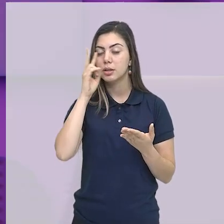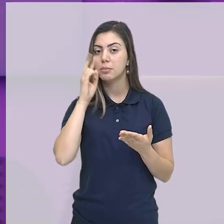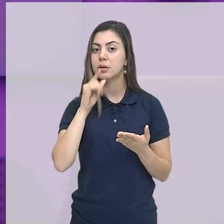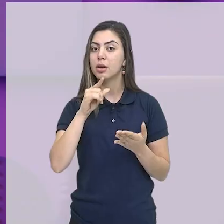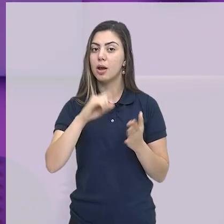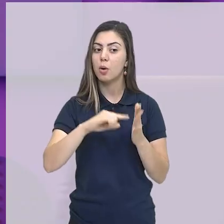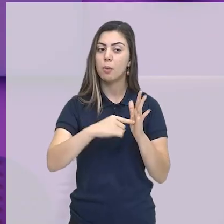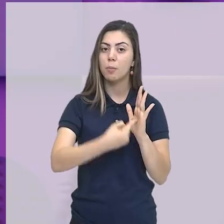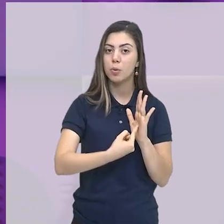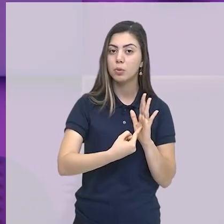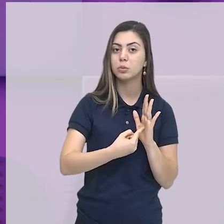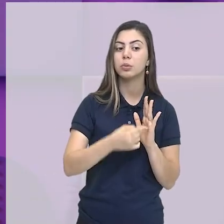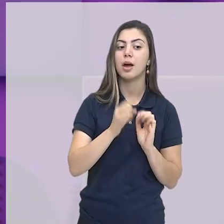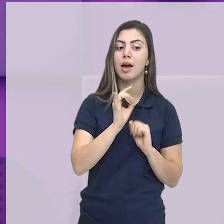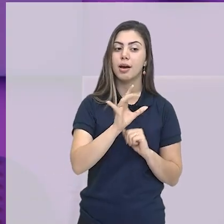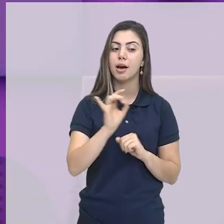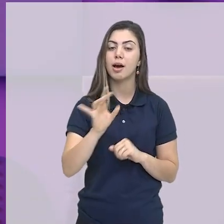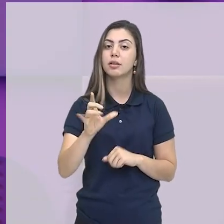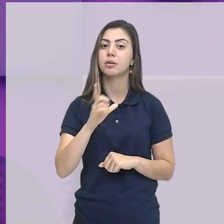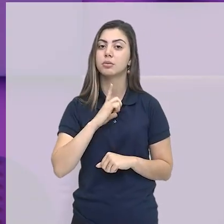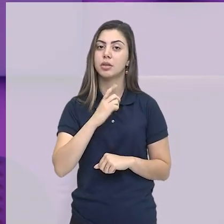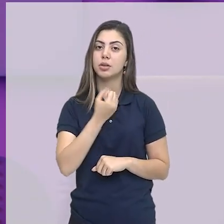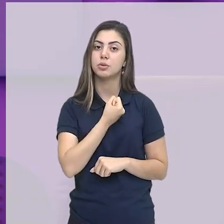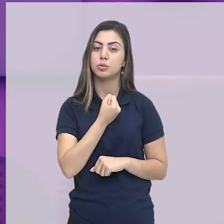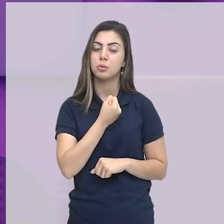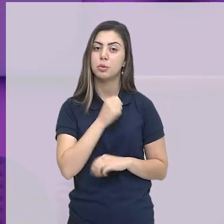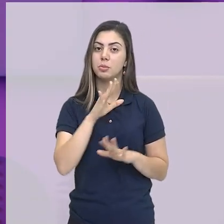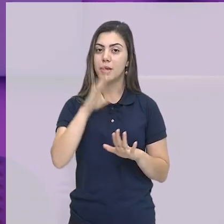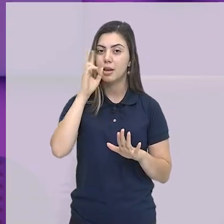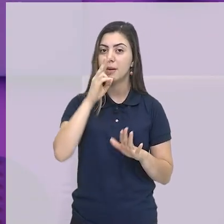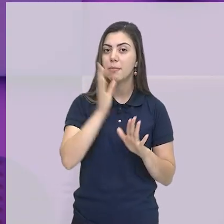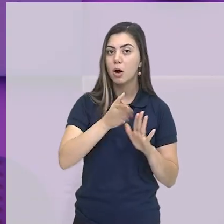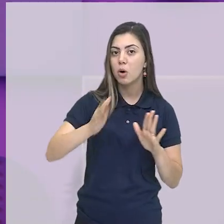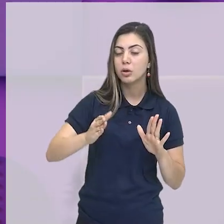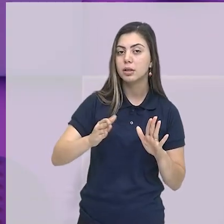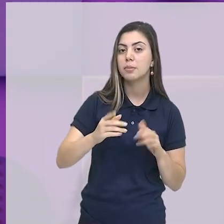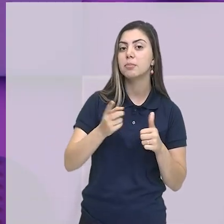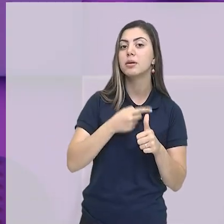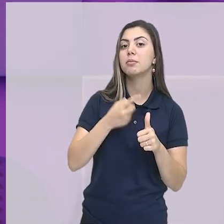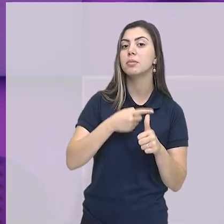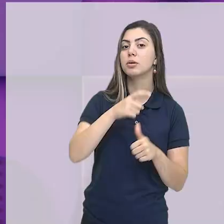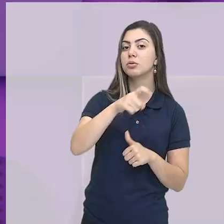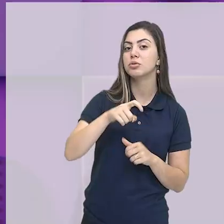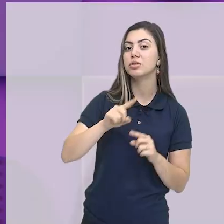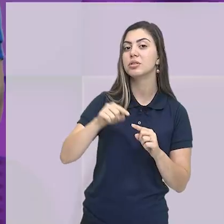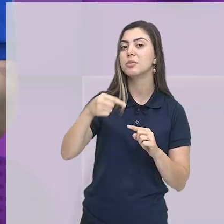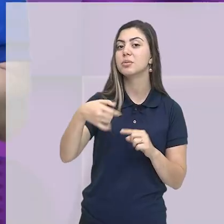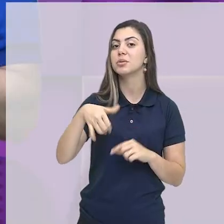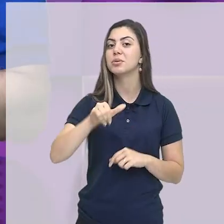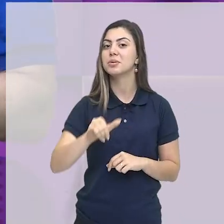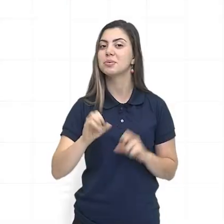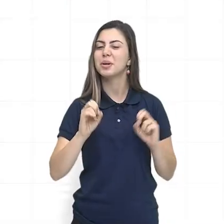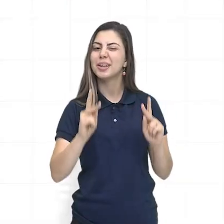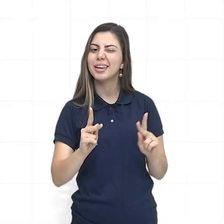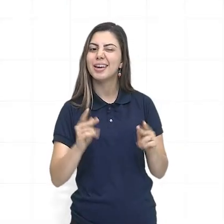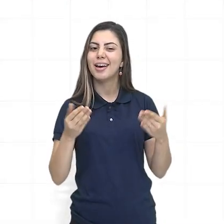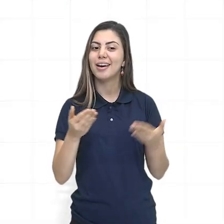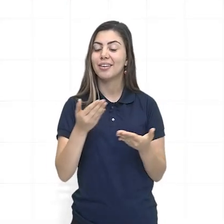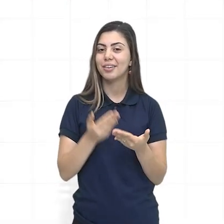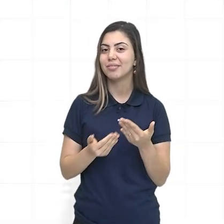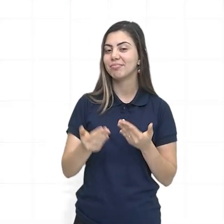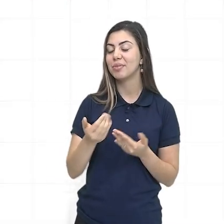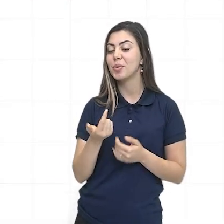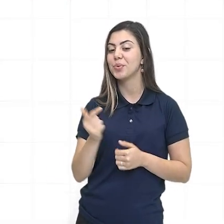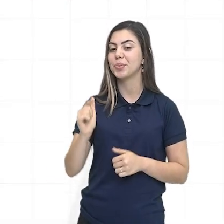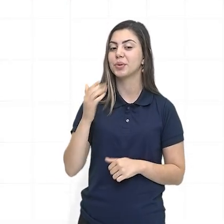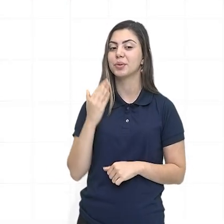uma coordenada nesta ordem, primeiro x, depois y, beleza? Então, dando continuidade, temos o